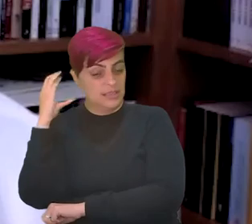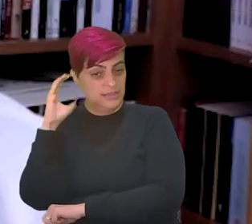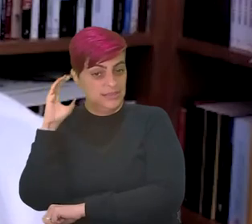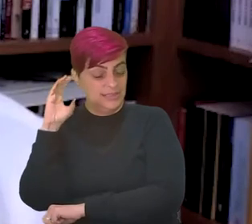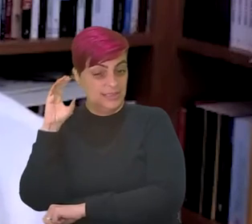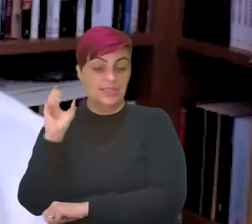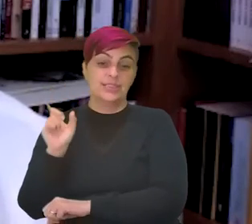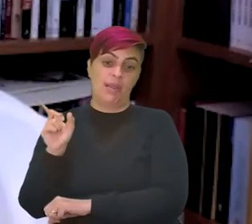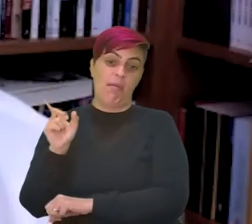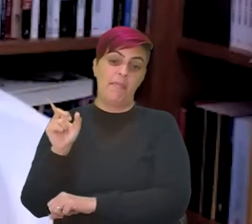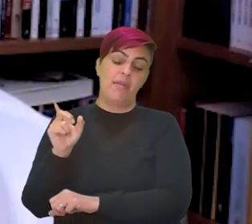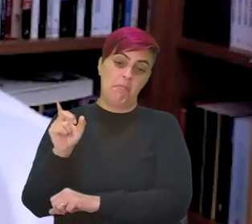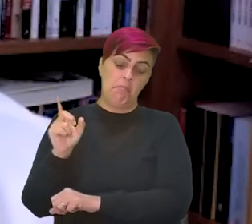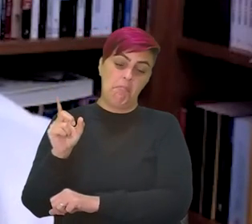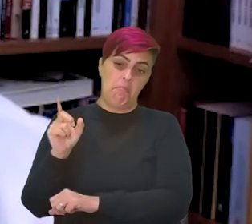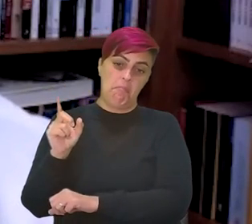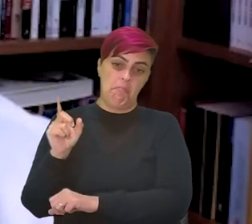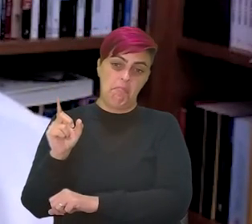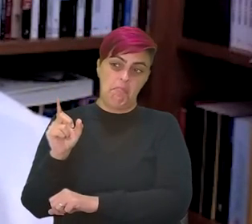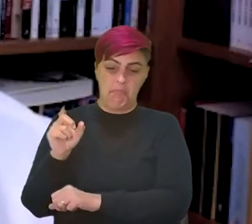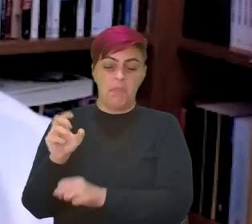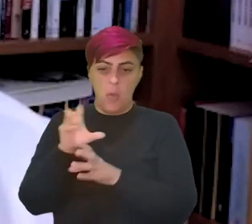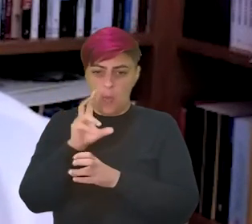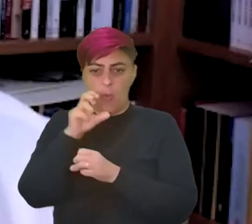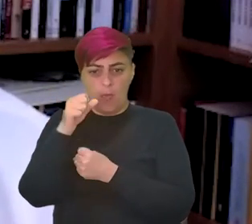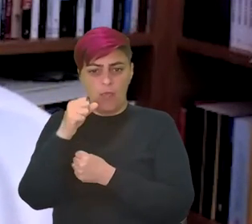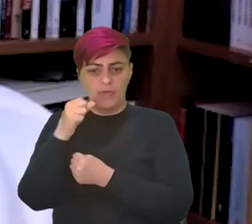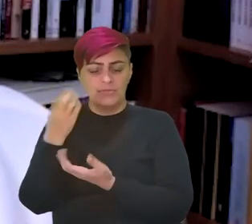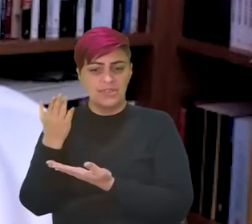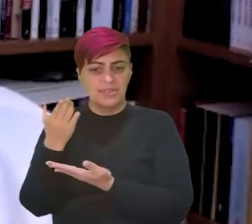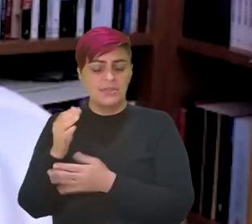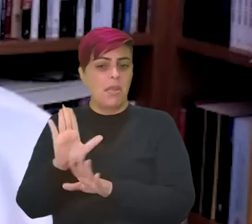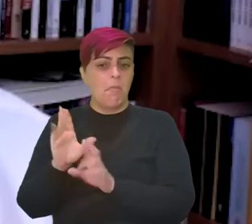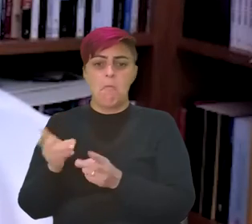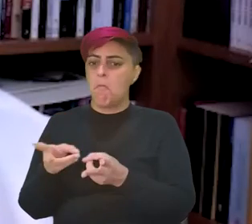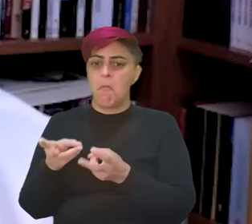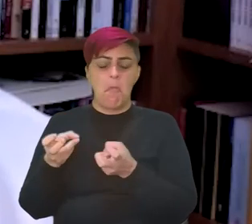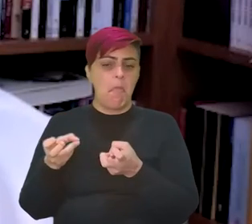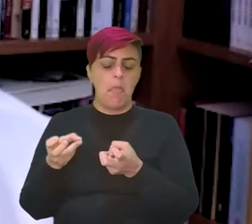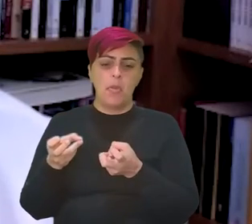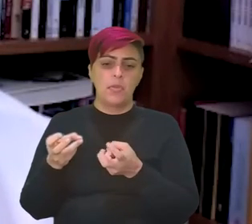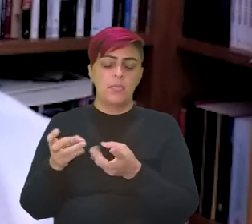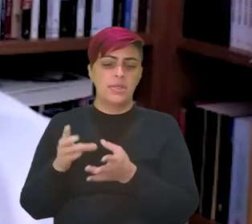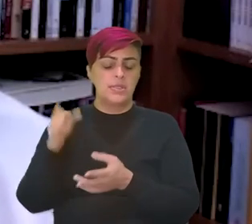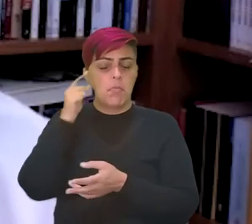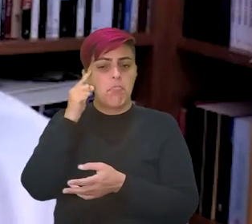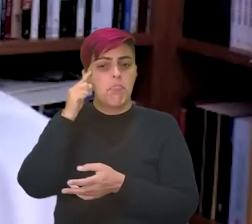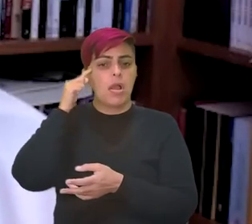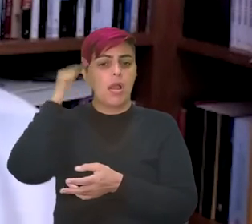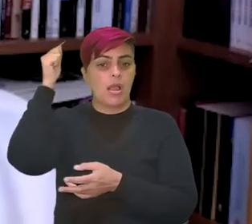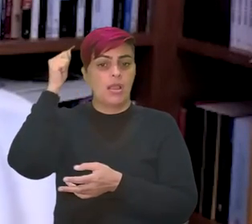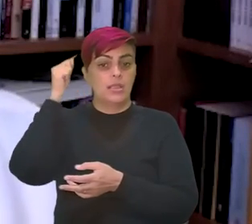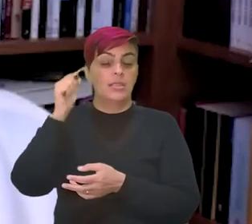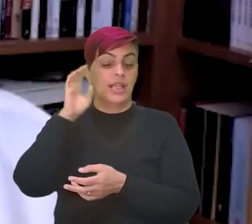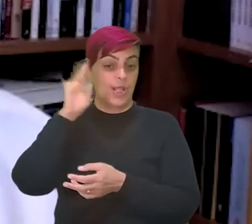ciência, né? Isso era tão forte que não se percebeu a riqueza da